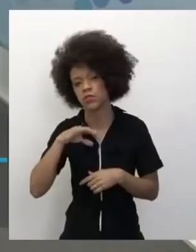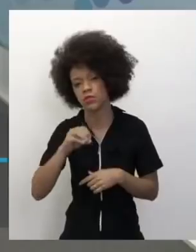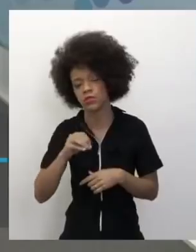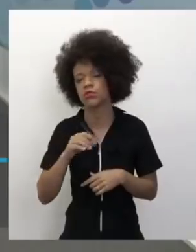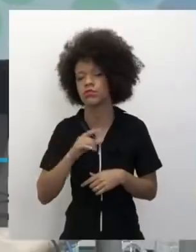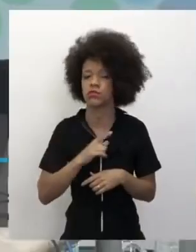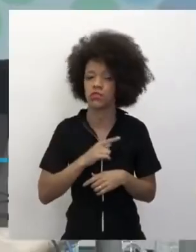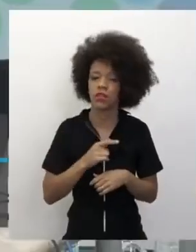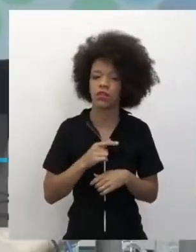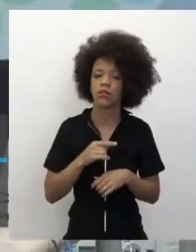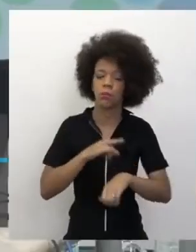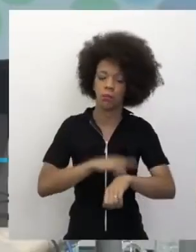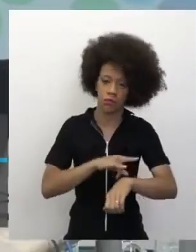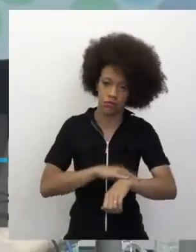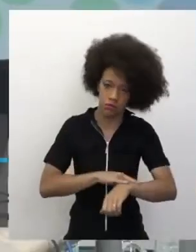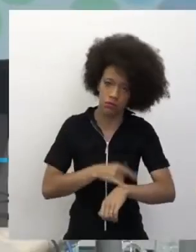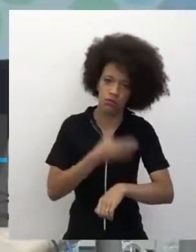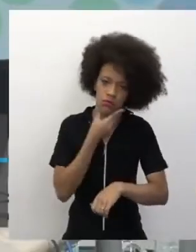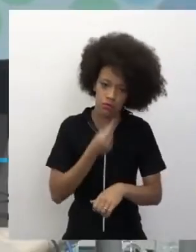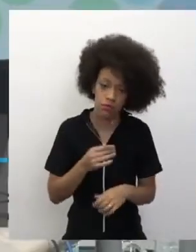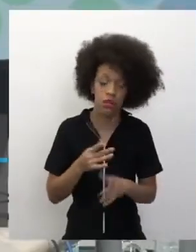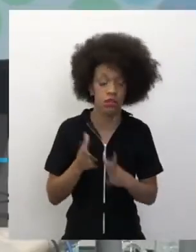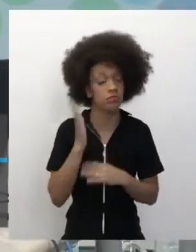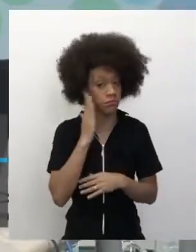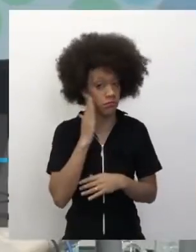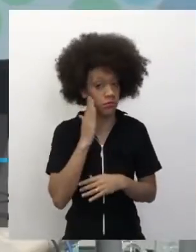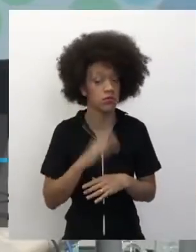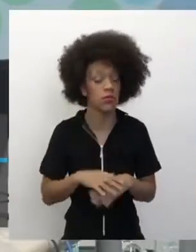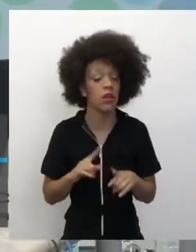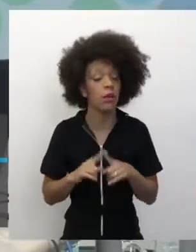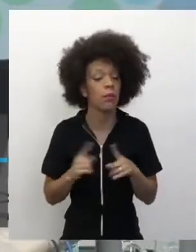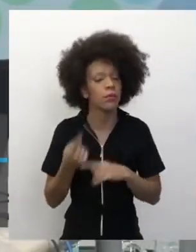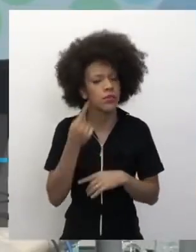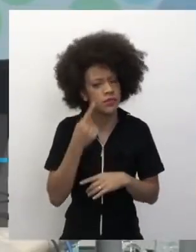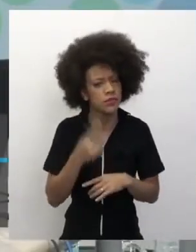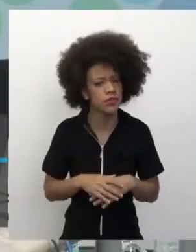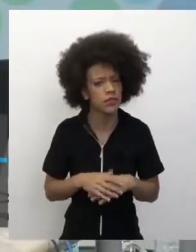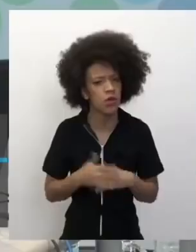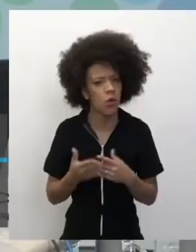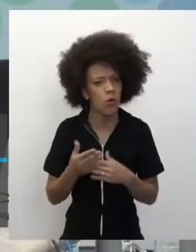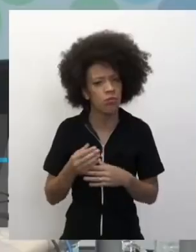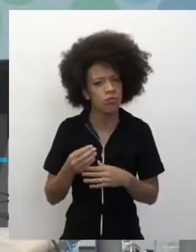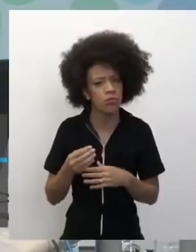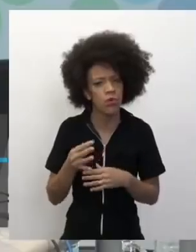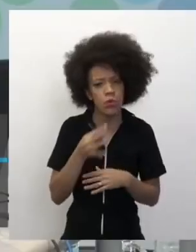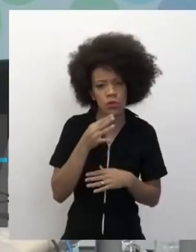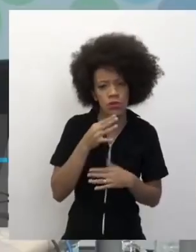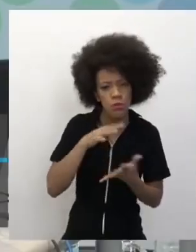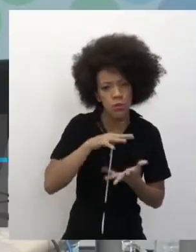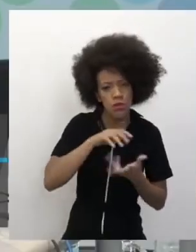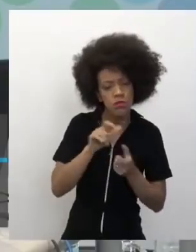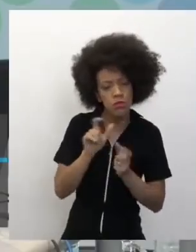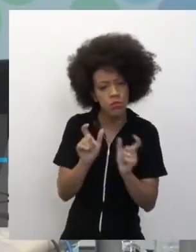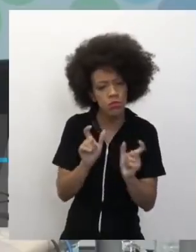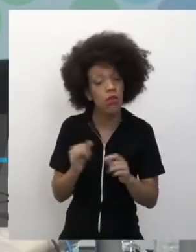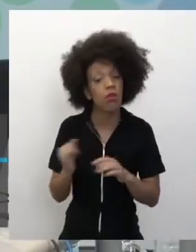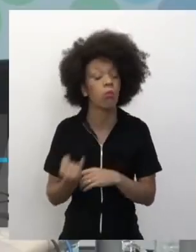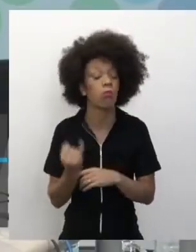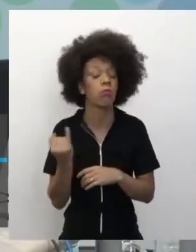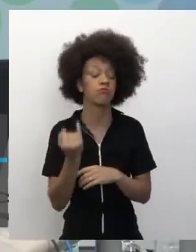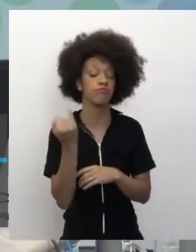então, já esses que têm mictório, eles já saberiam, então. Mas vejam, olha o conhecimento de mundo aí, o conhecimento prévio, como é